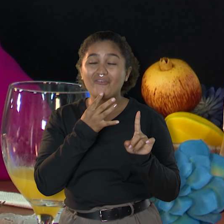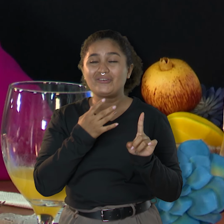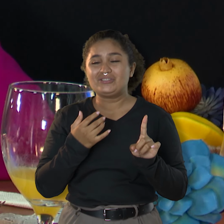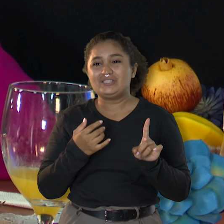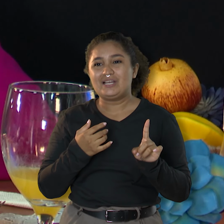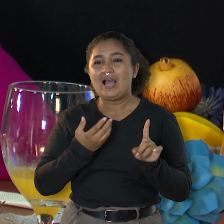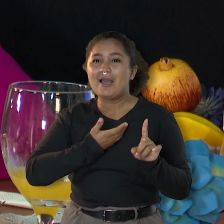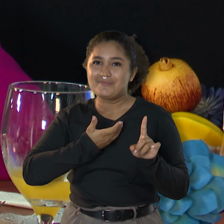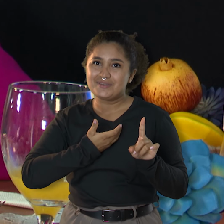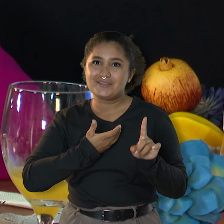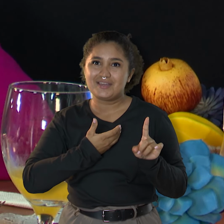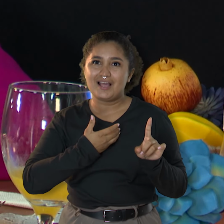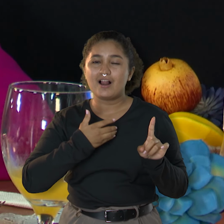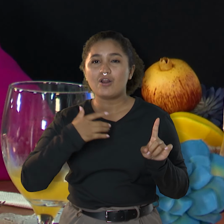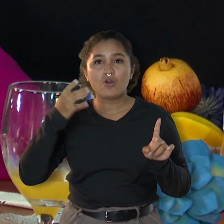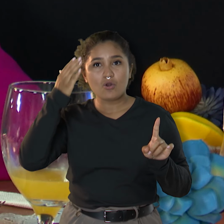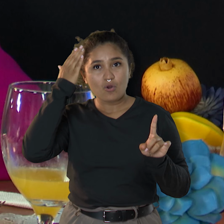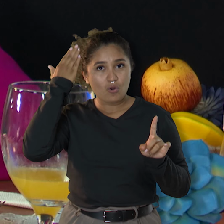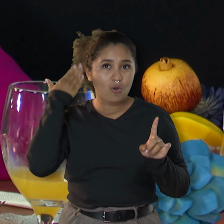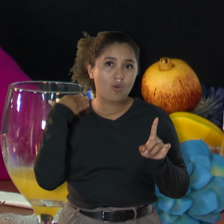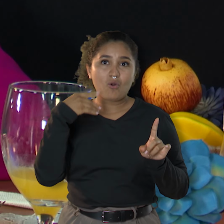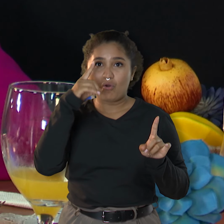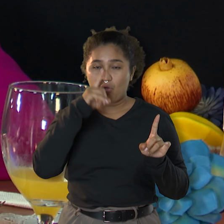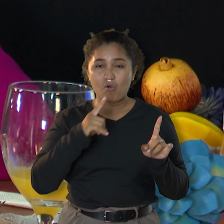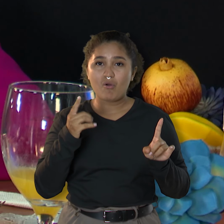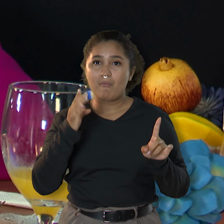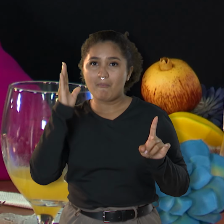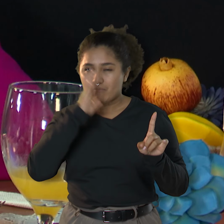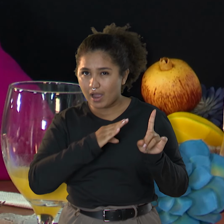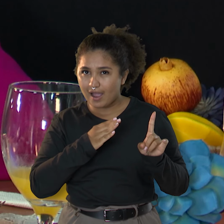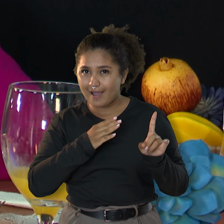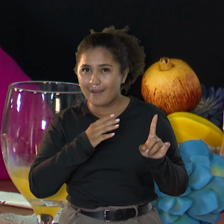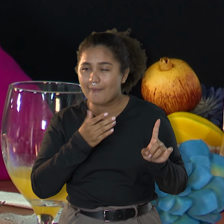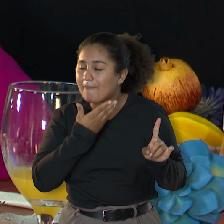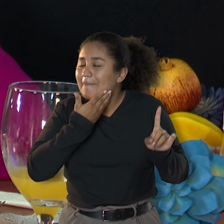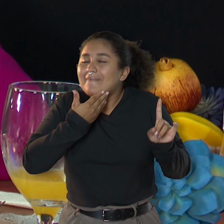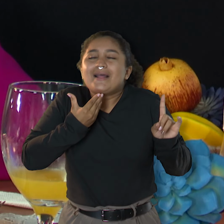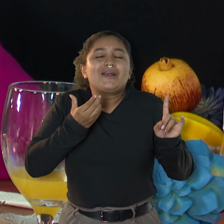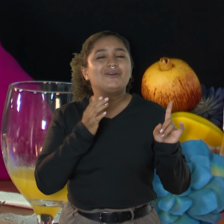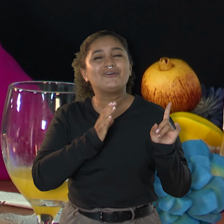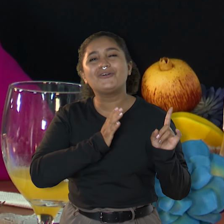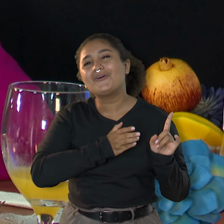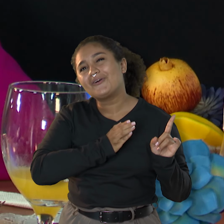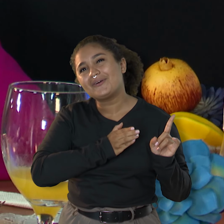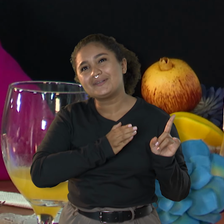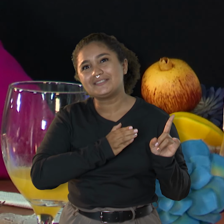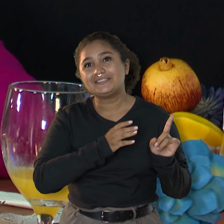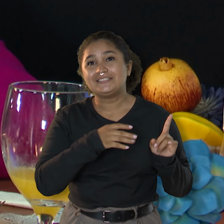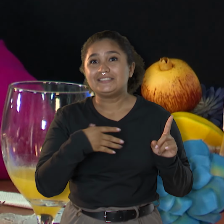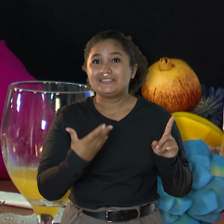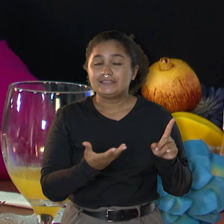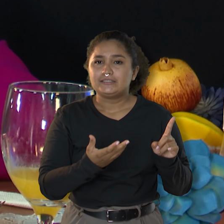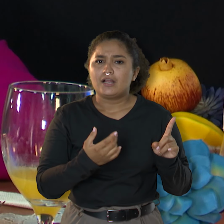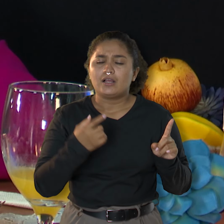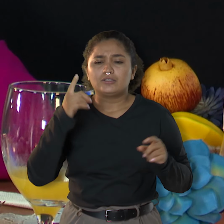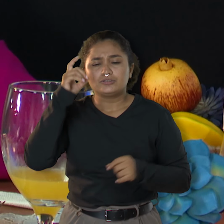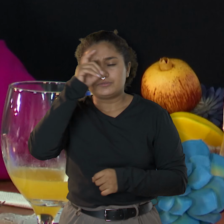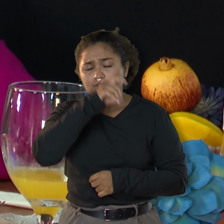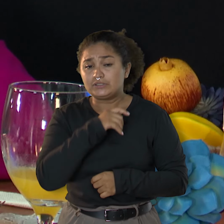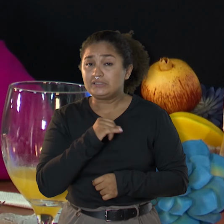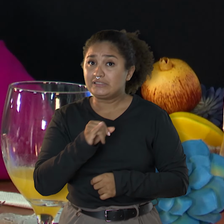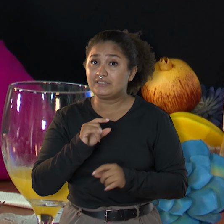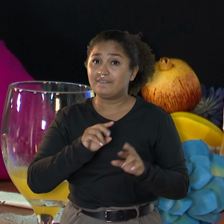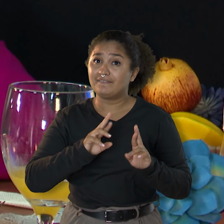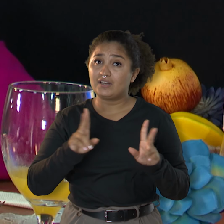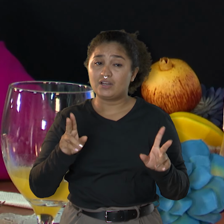brincou, falou assim, é a Loura Má de melhor coração que eu já conheci, né, na vida. O difícil é eu ficaria muito triste se fosse o